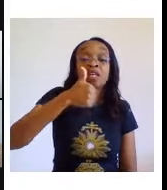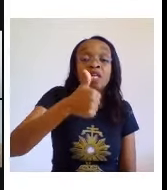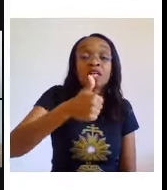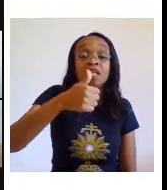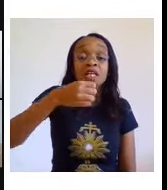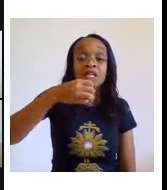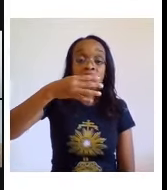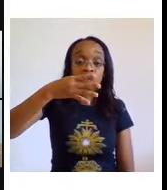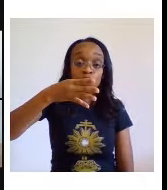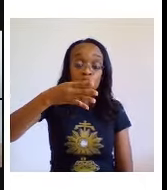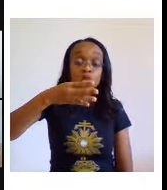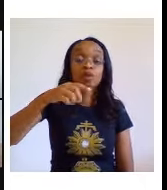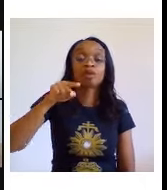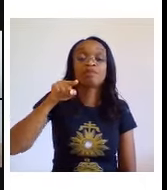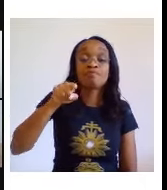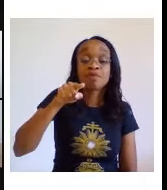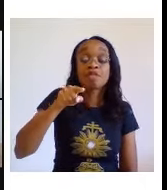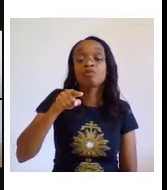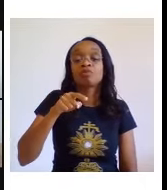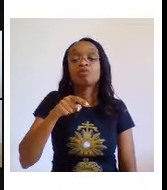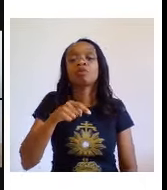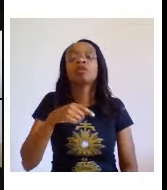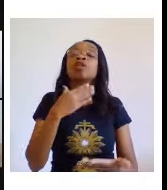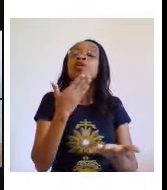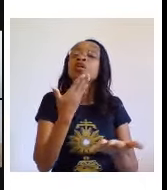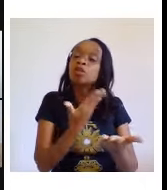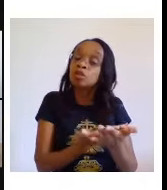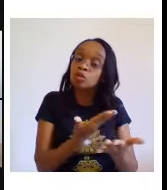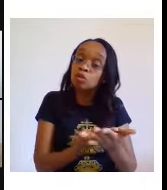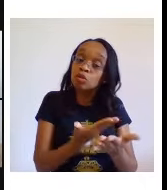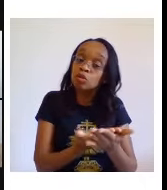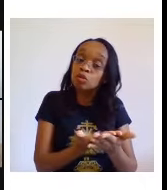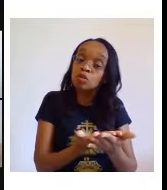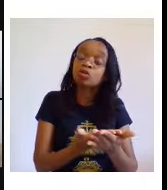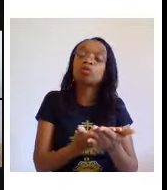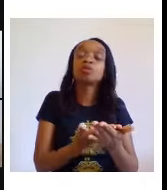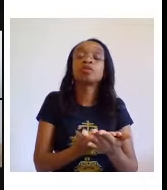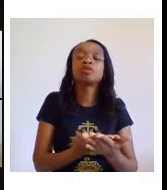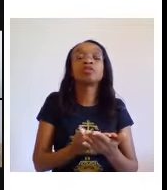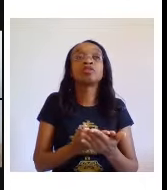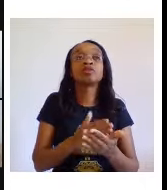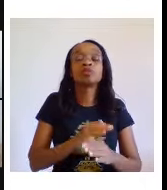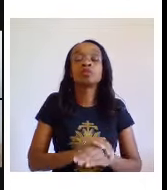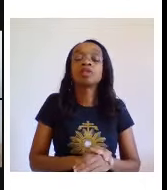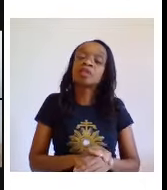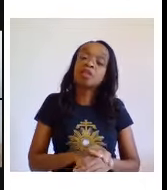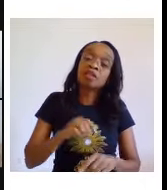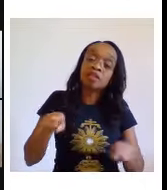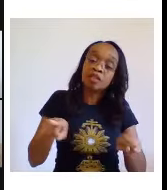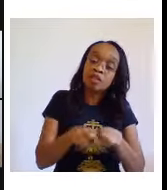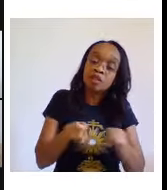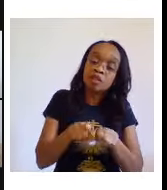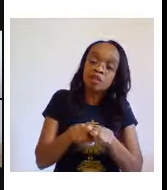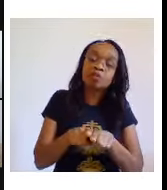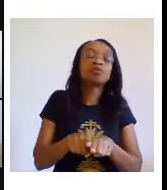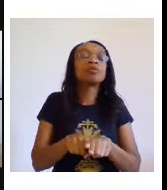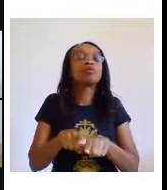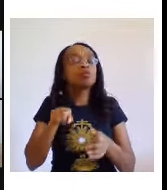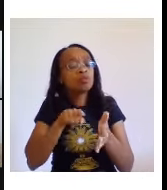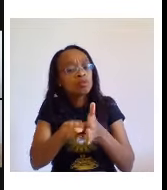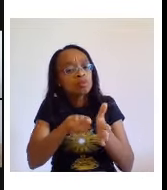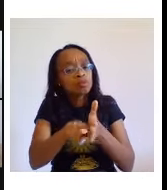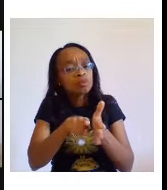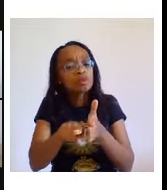foram analisados de diferentes perspectivas e extraídas as principais conclusões, considerando também as limitações,